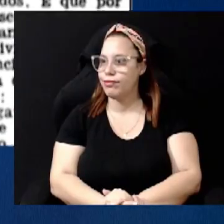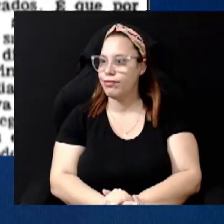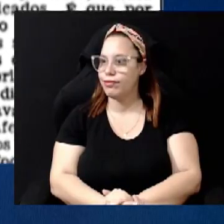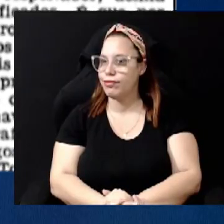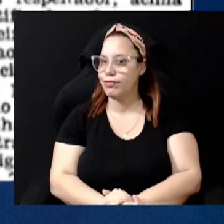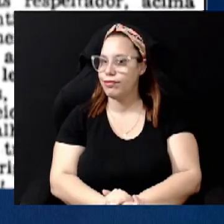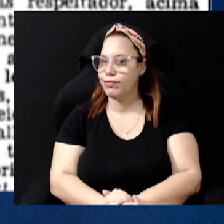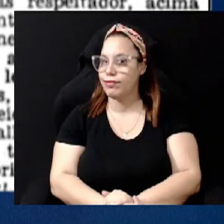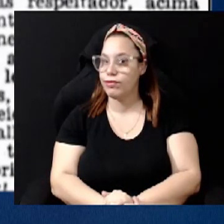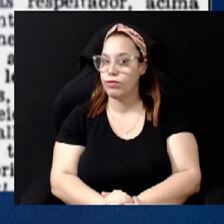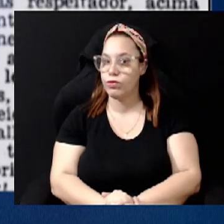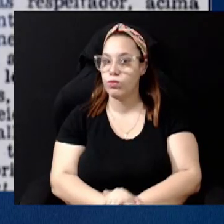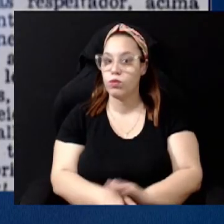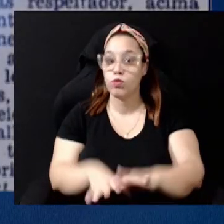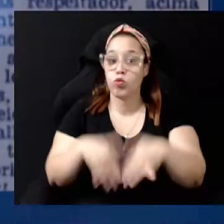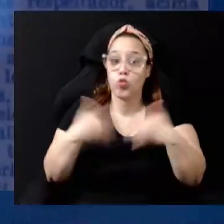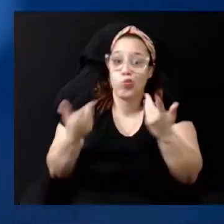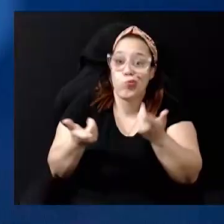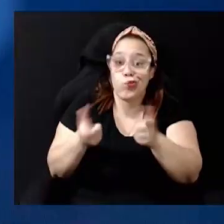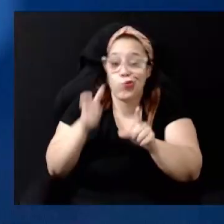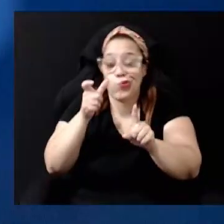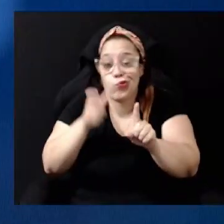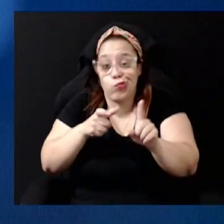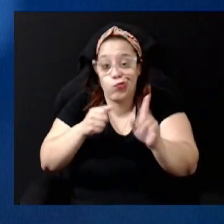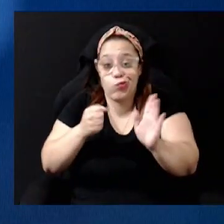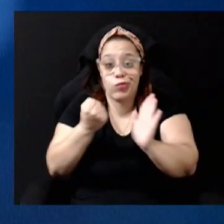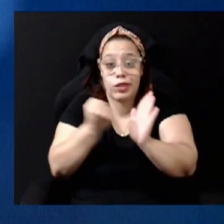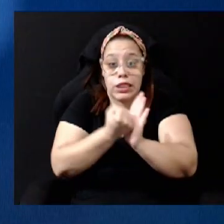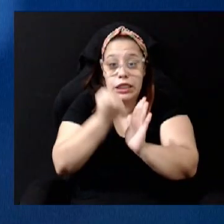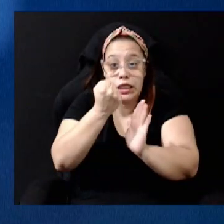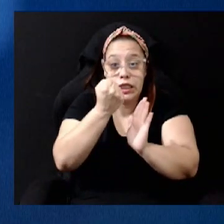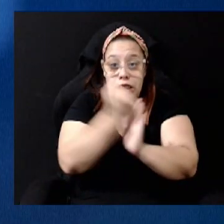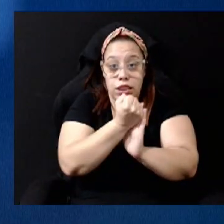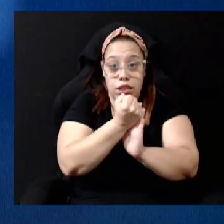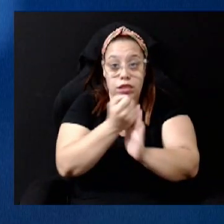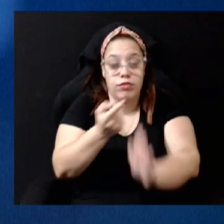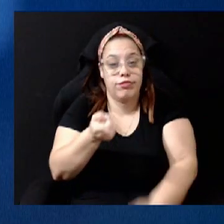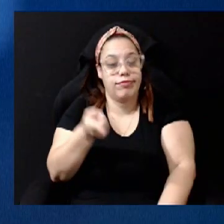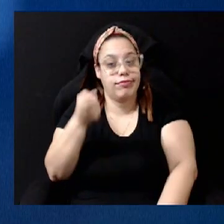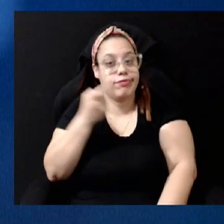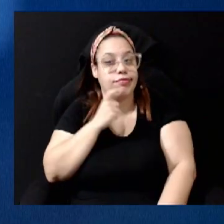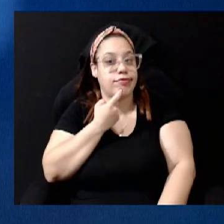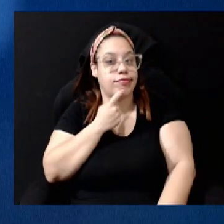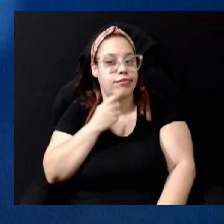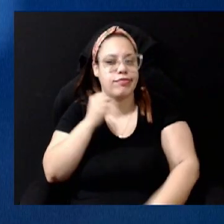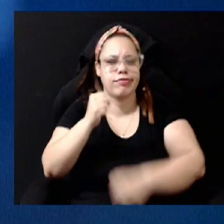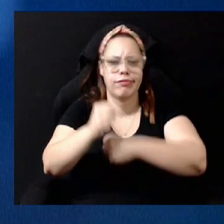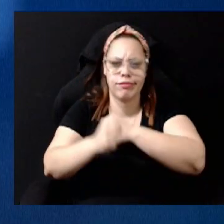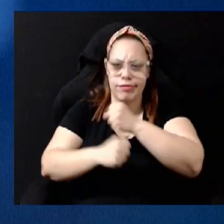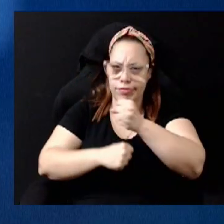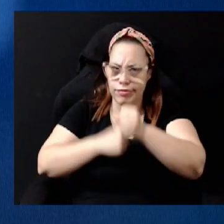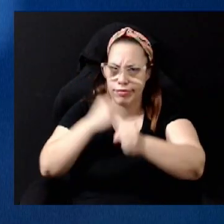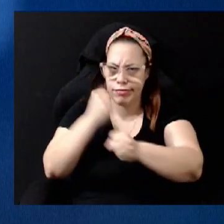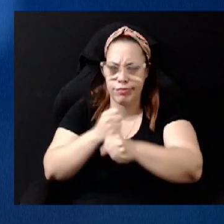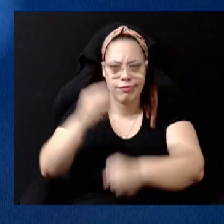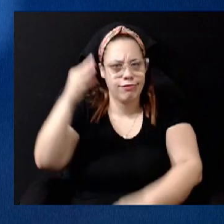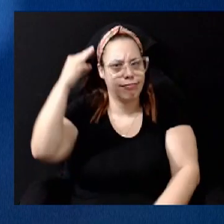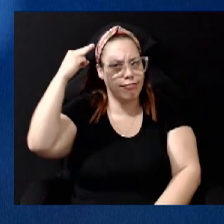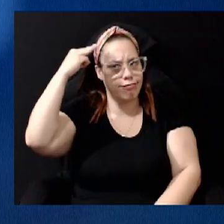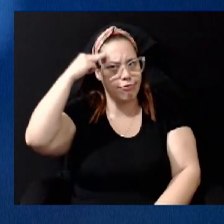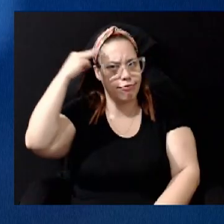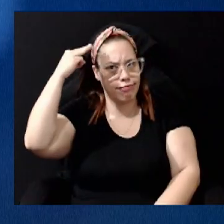Quantos personagens marcaram a história da cidade de Campinas e os anos fizeram com que suas memórias permanecessem